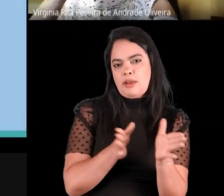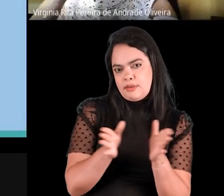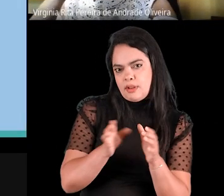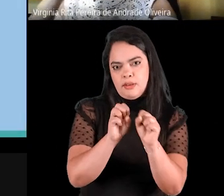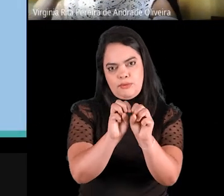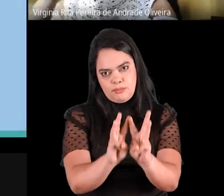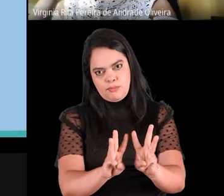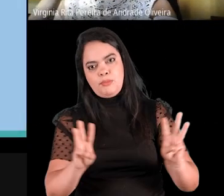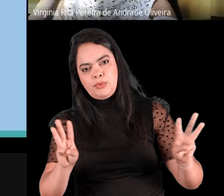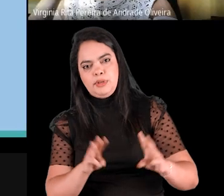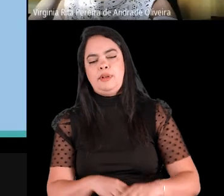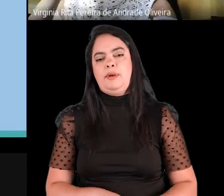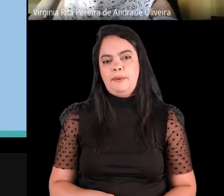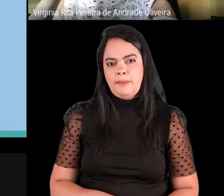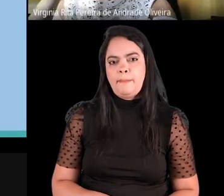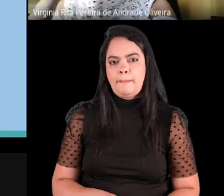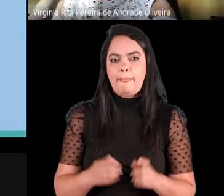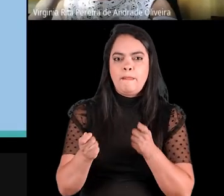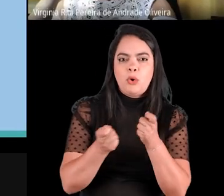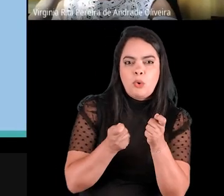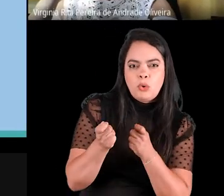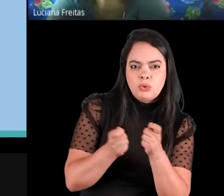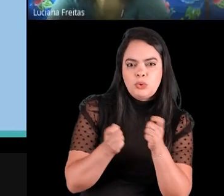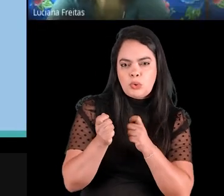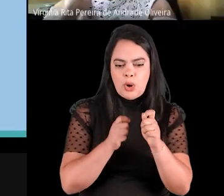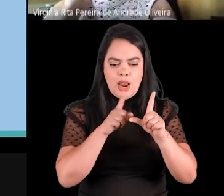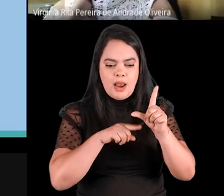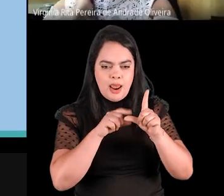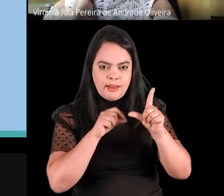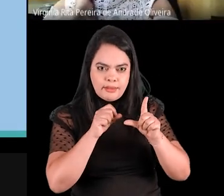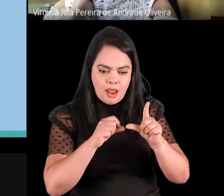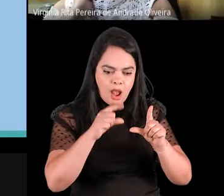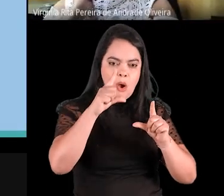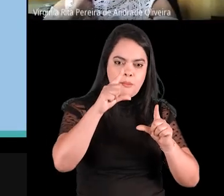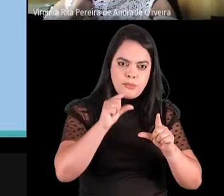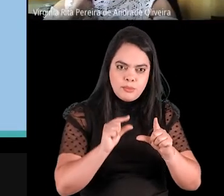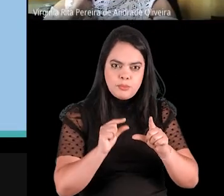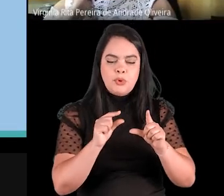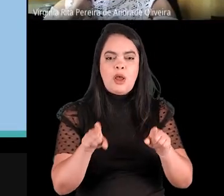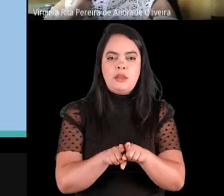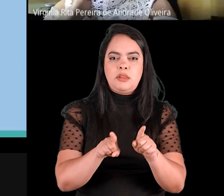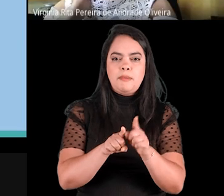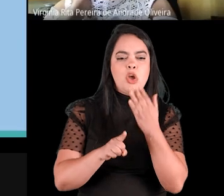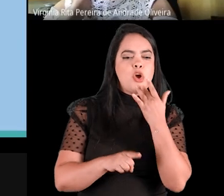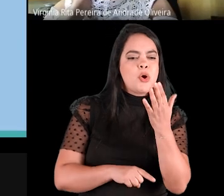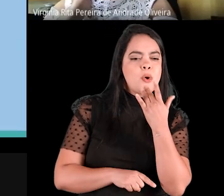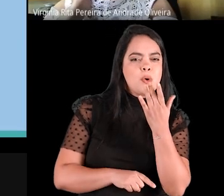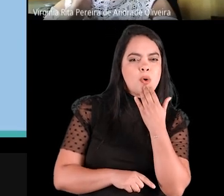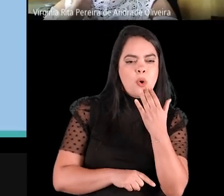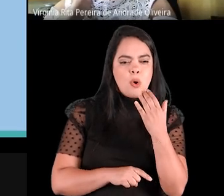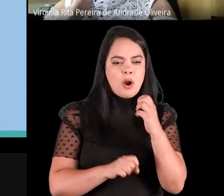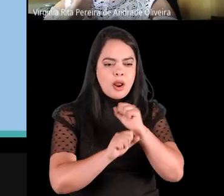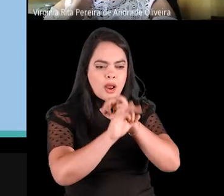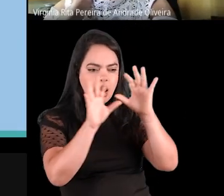site, né? Controle de aumento da fonte no site, né? No alto da página. Uhum. Alternação de contraste, fundo claro com fonte escura,